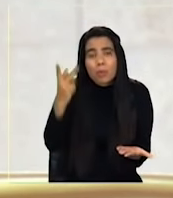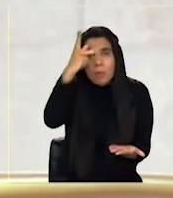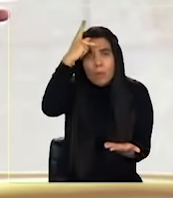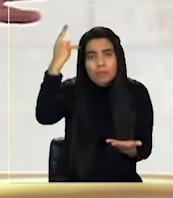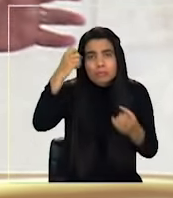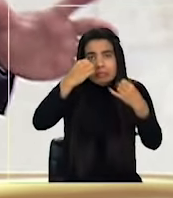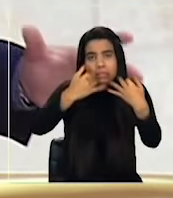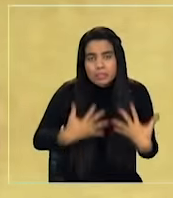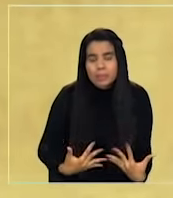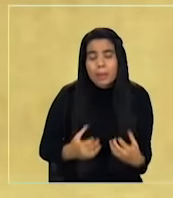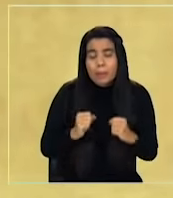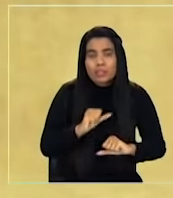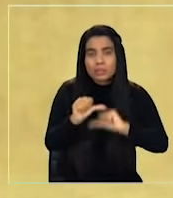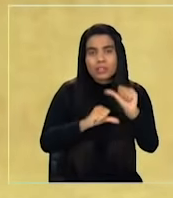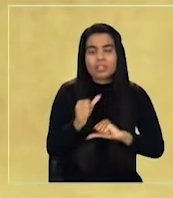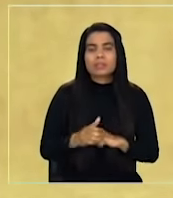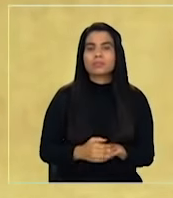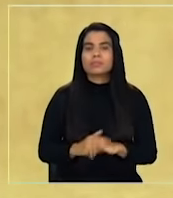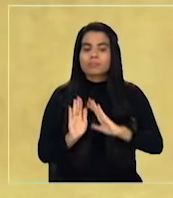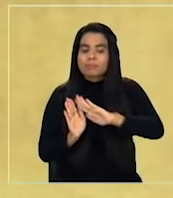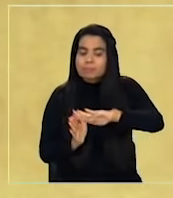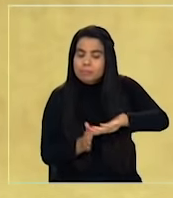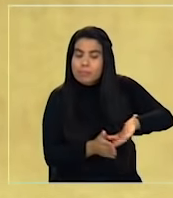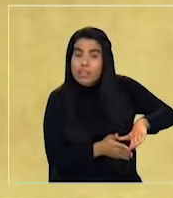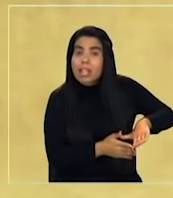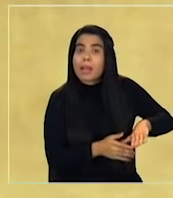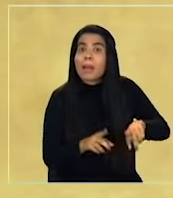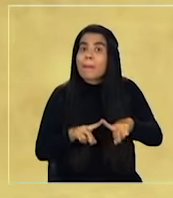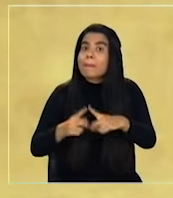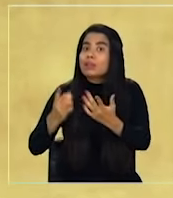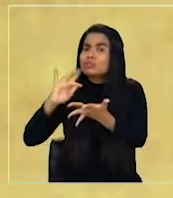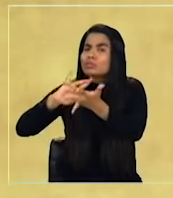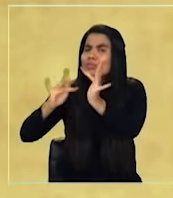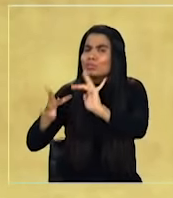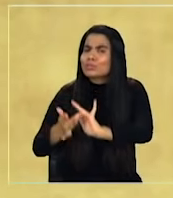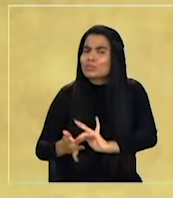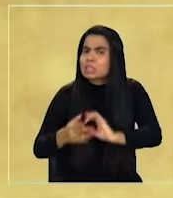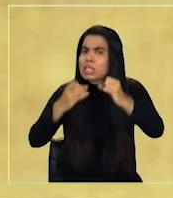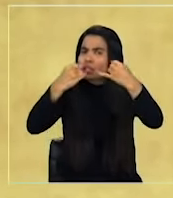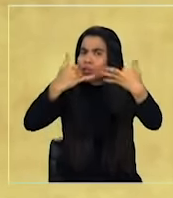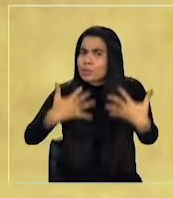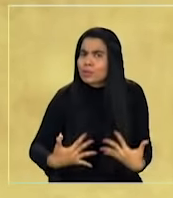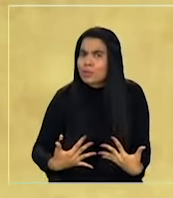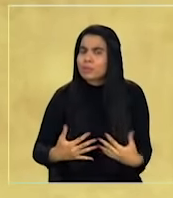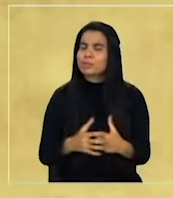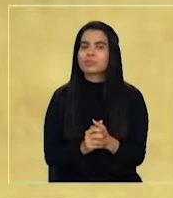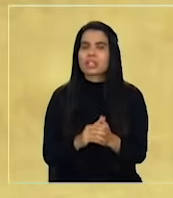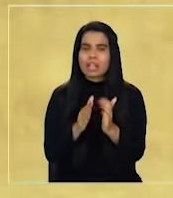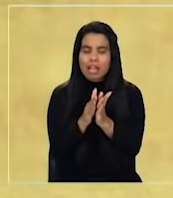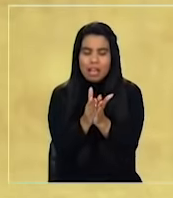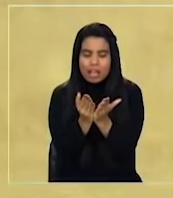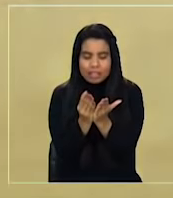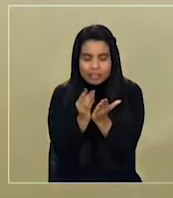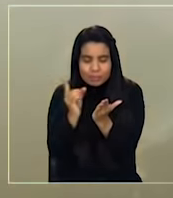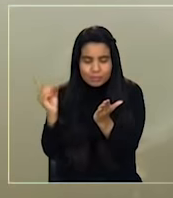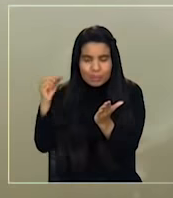Mas Jesus disse, a Escritura não pode